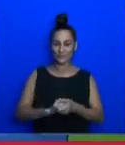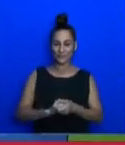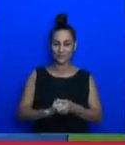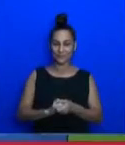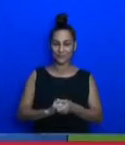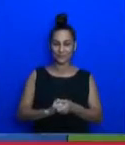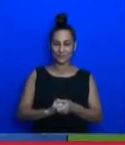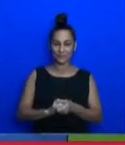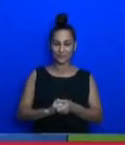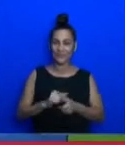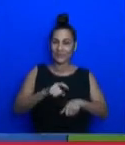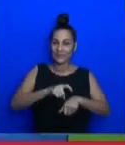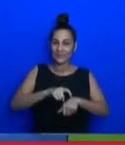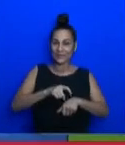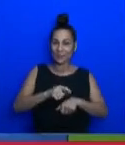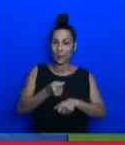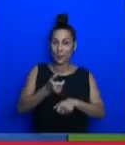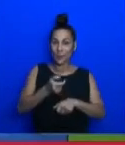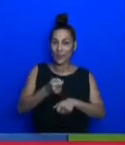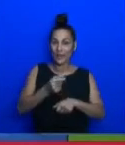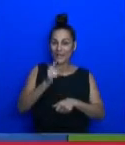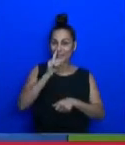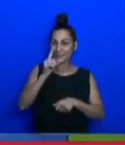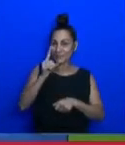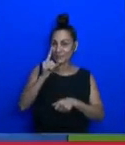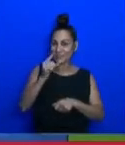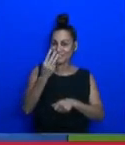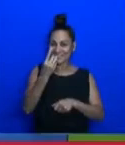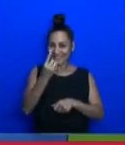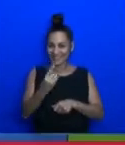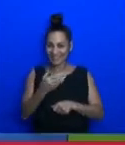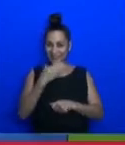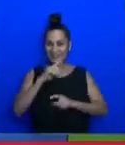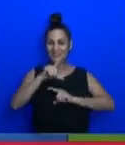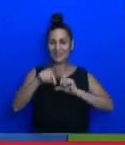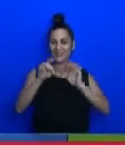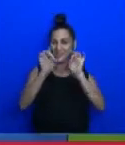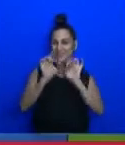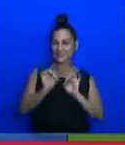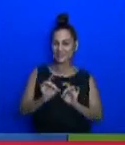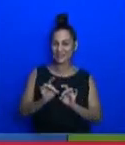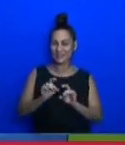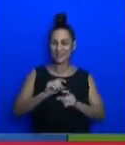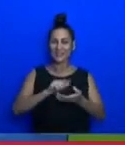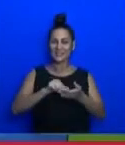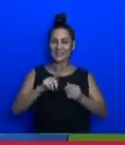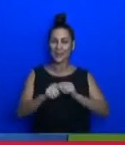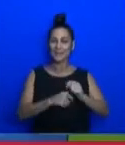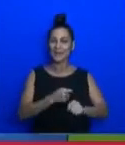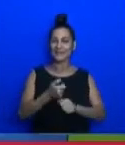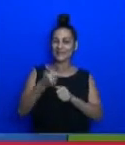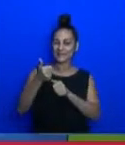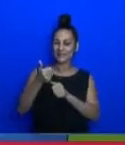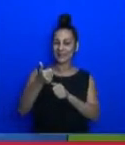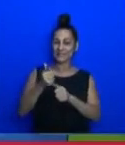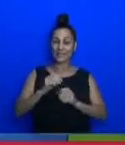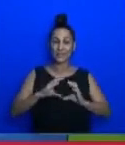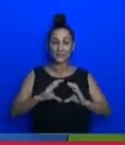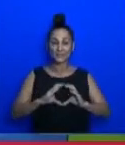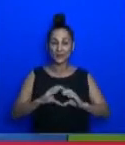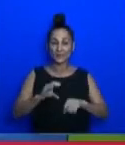25. Está chegando o dia, em 31 de dezembro tem sorteio especial da Mega da Virada.